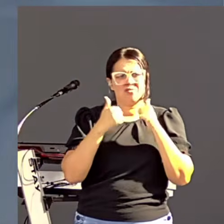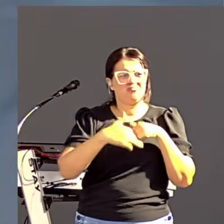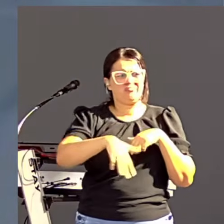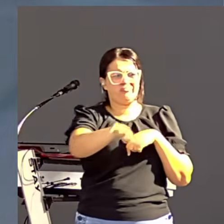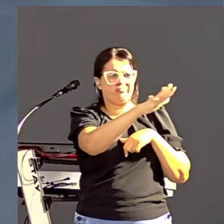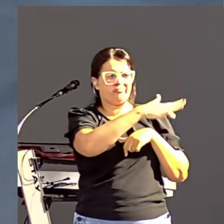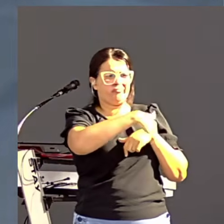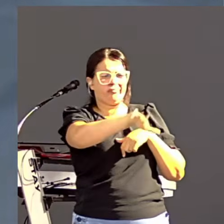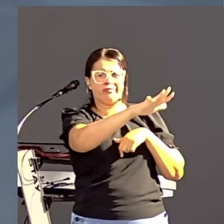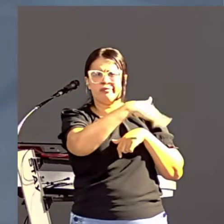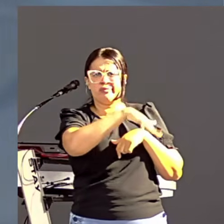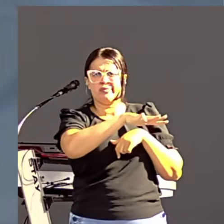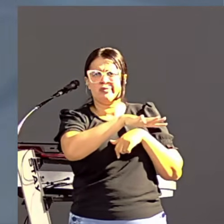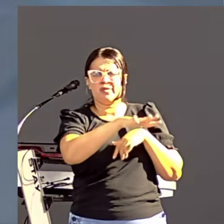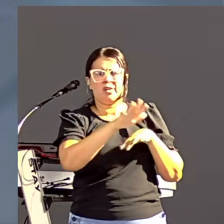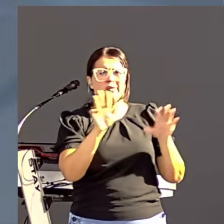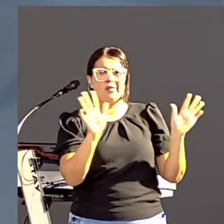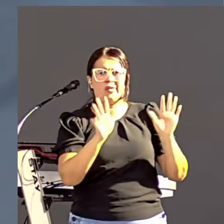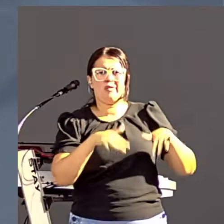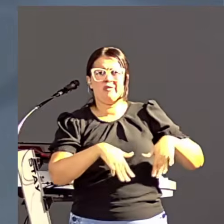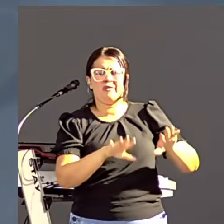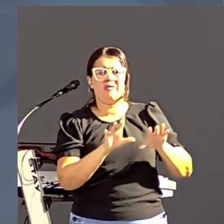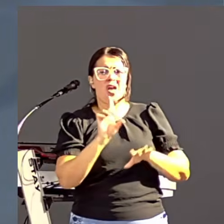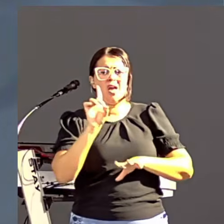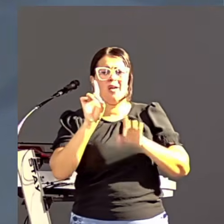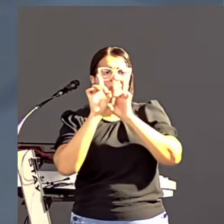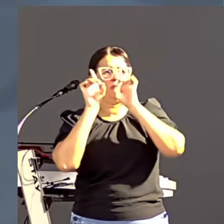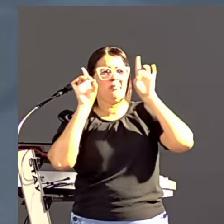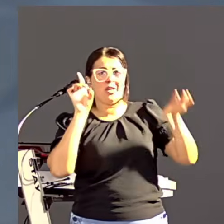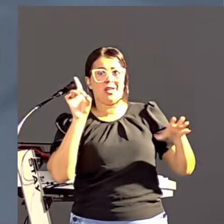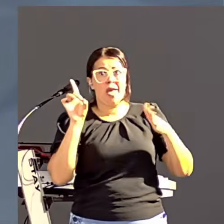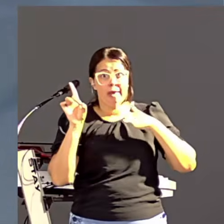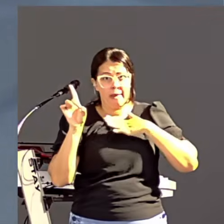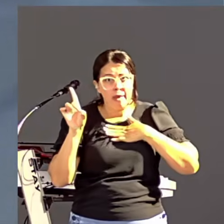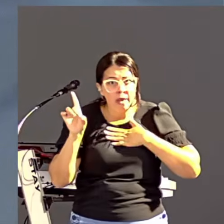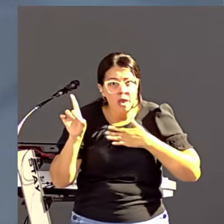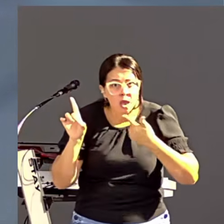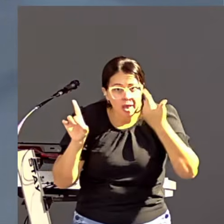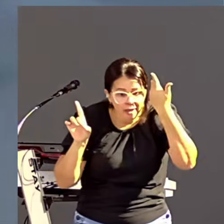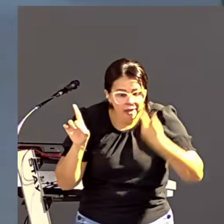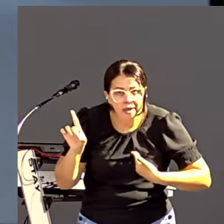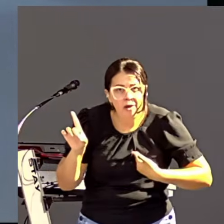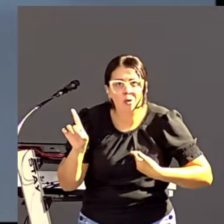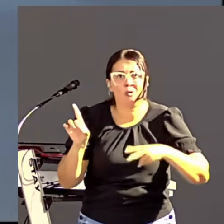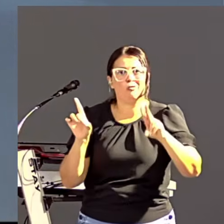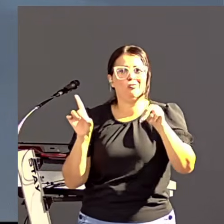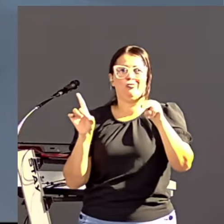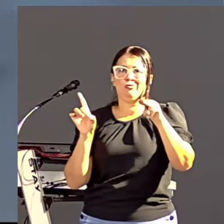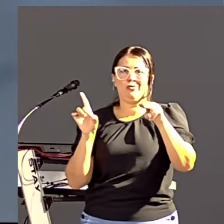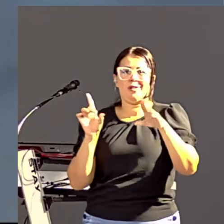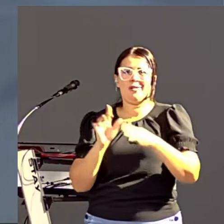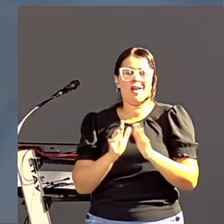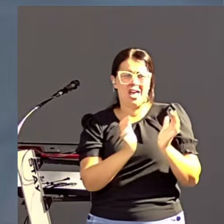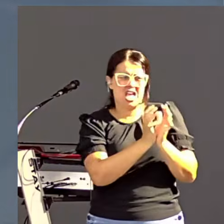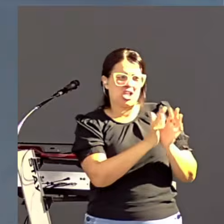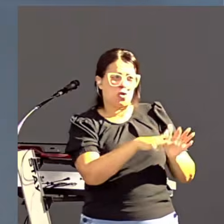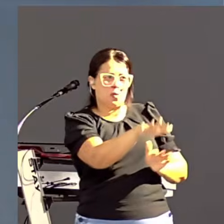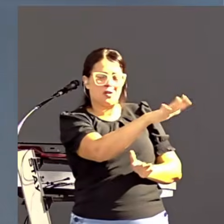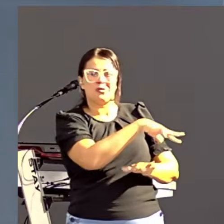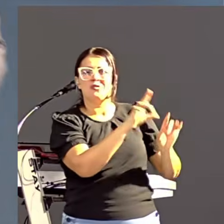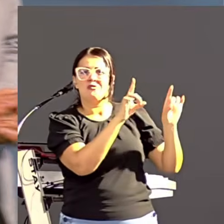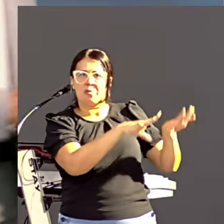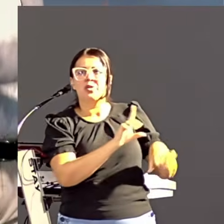cambada toda aqui vai te abandonar. Eu não. Essa turma aqui toda te abandona, eu